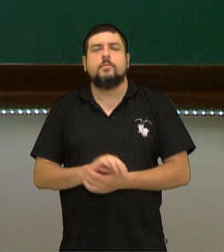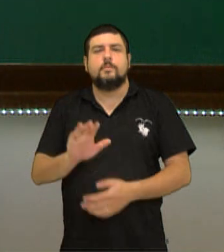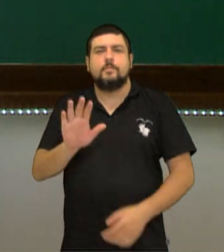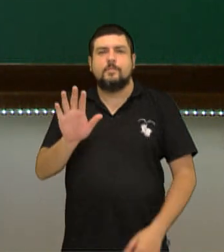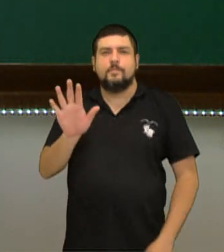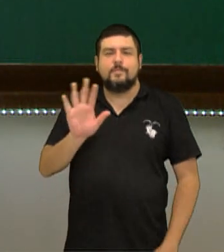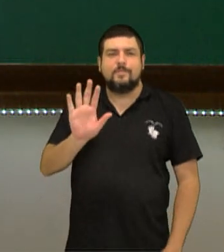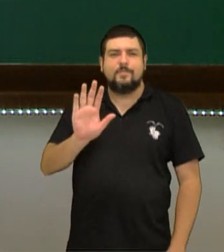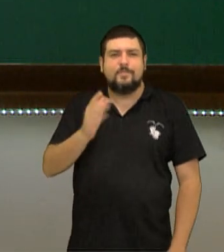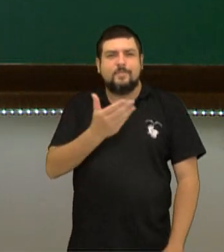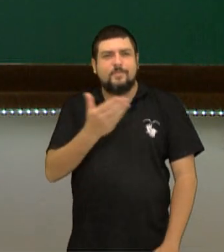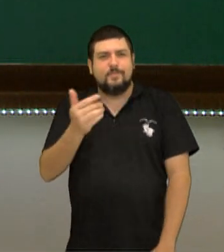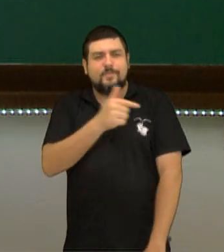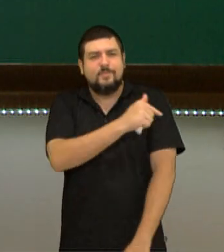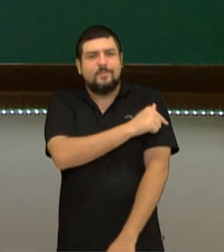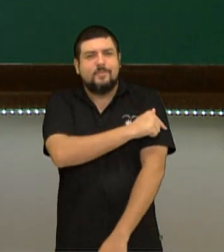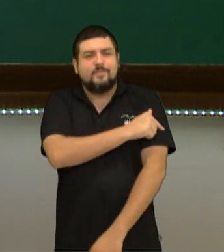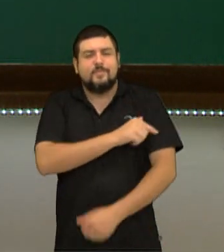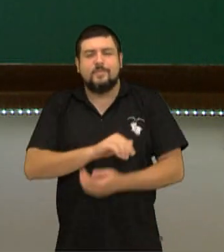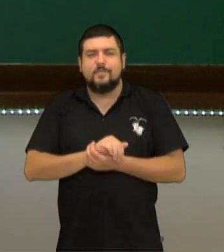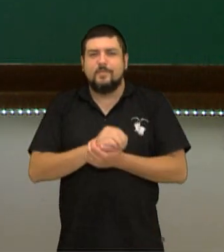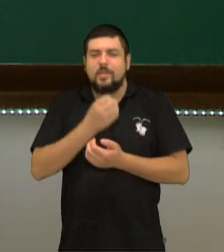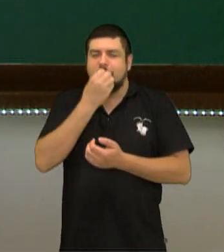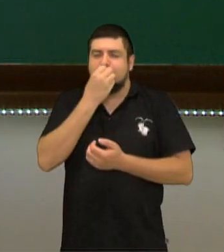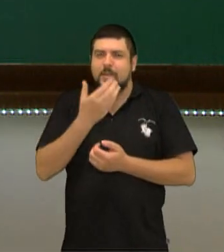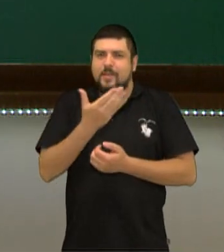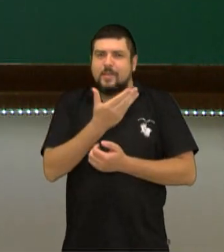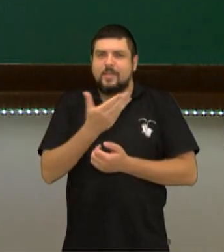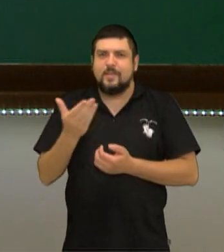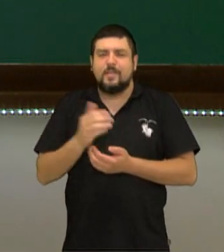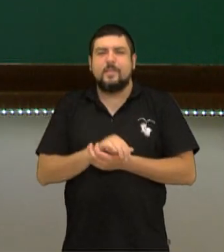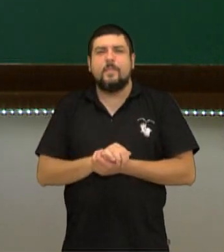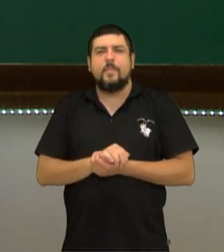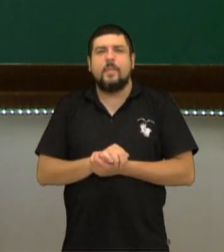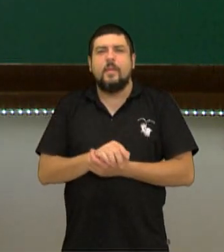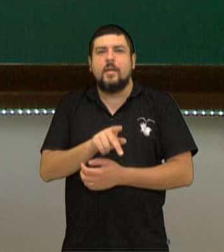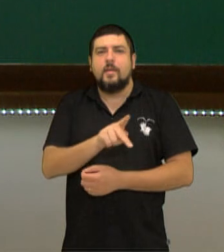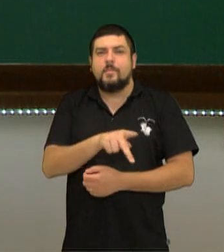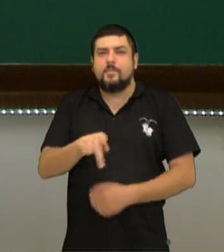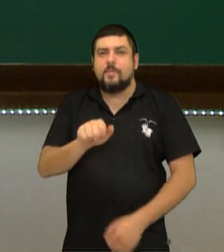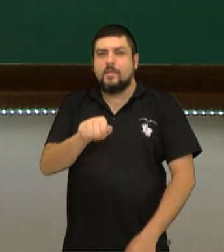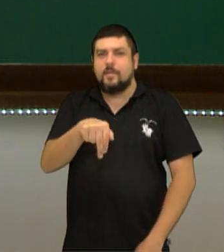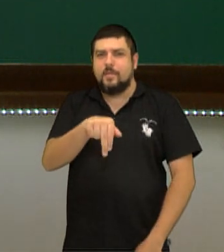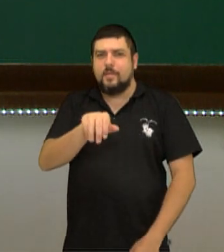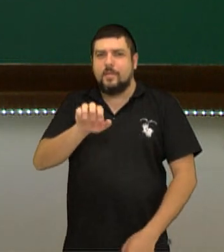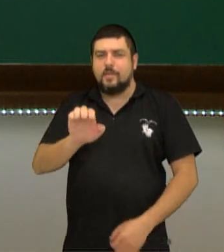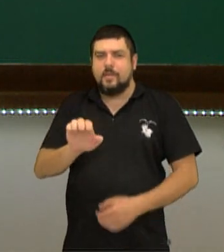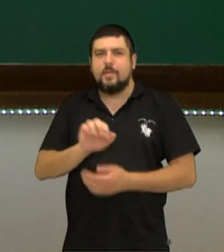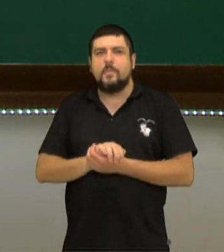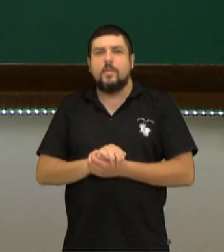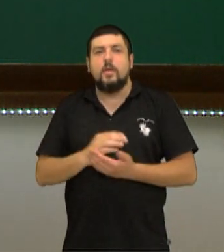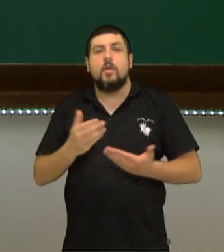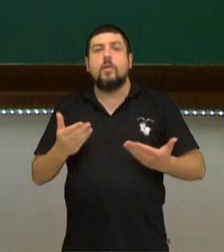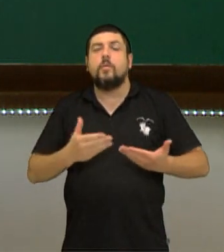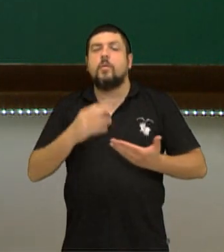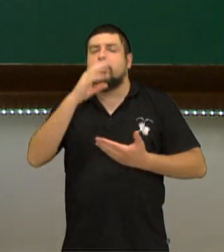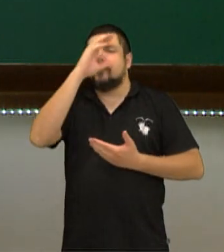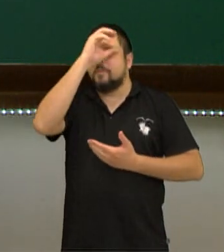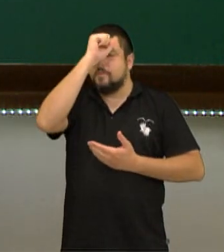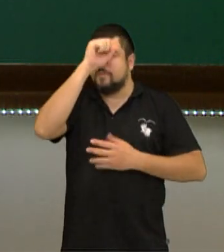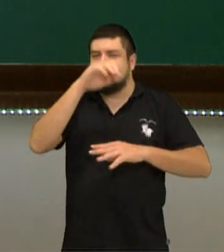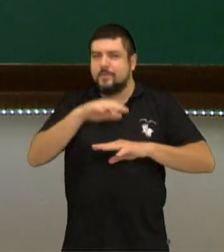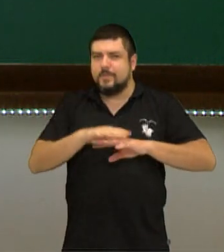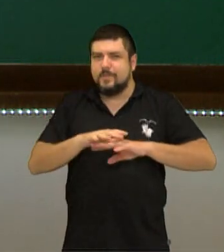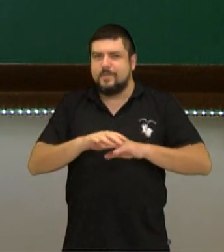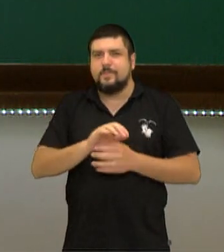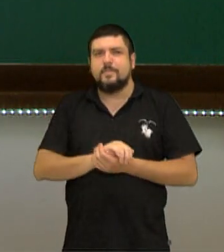Olá, estudantes do 7º ano! Tudo bem com vocês? Eu sou a professora Anne e hoje nós vamos trabalhar